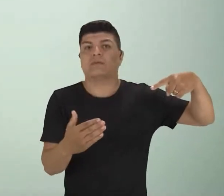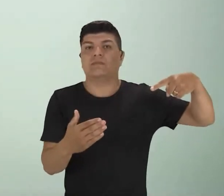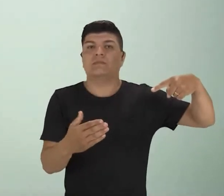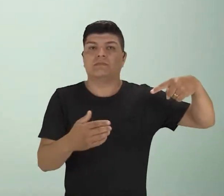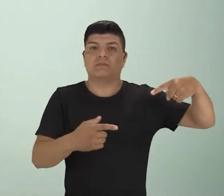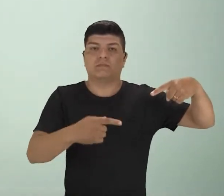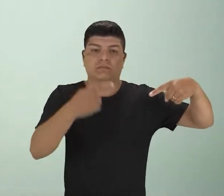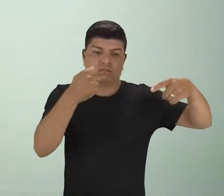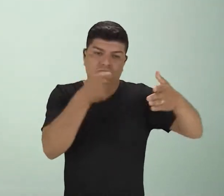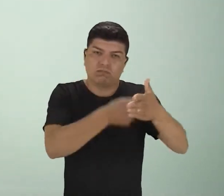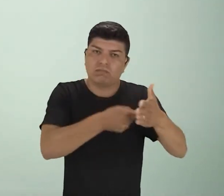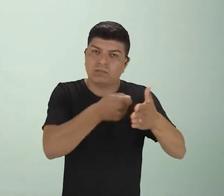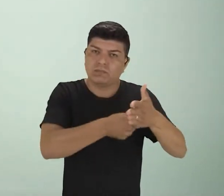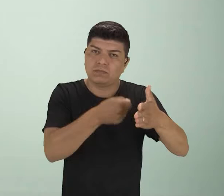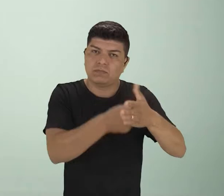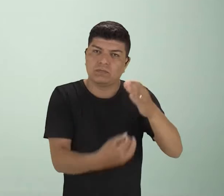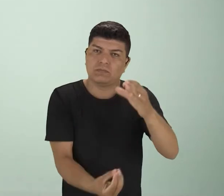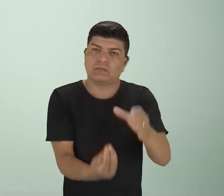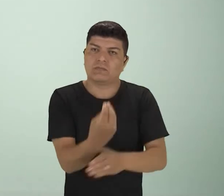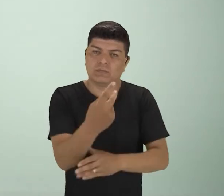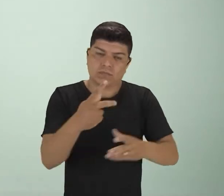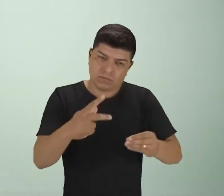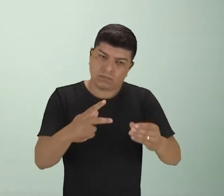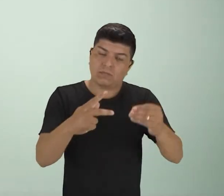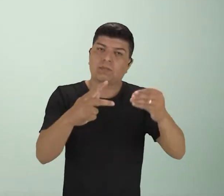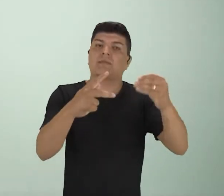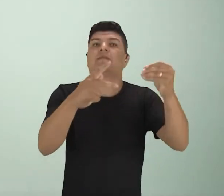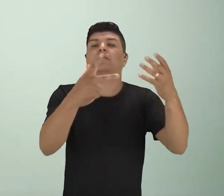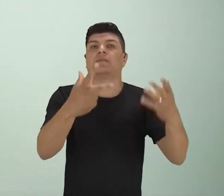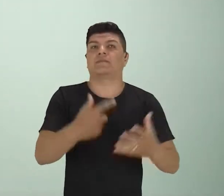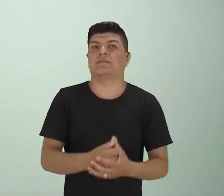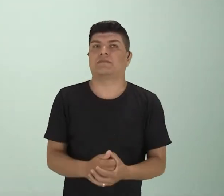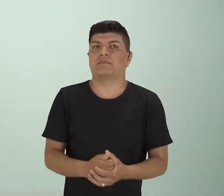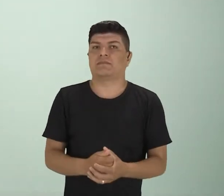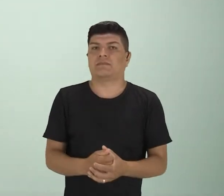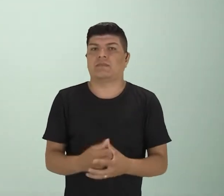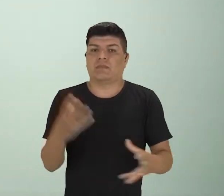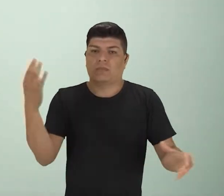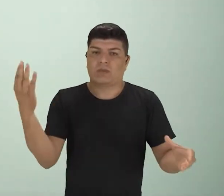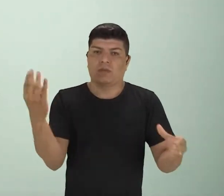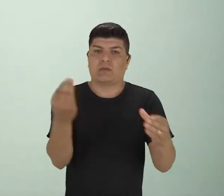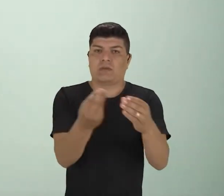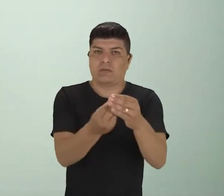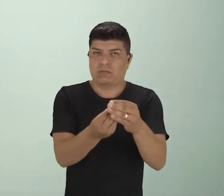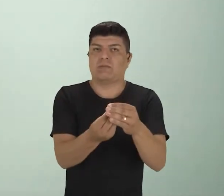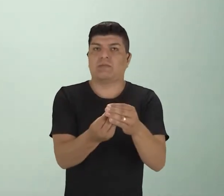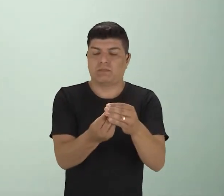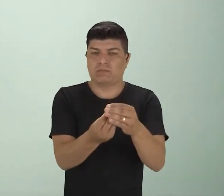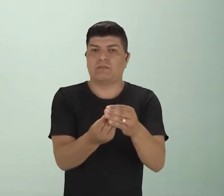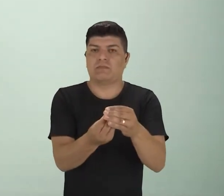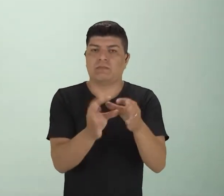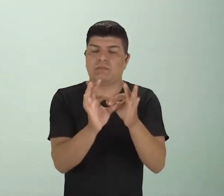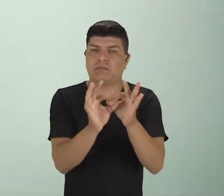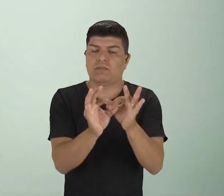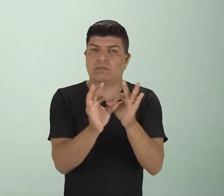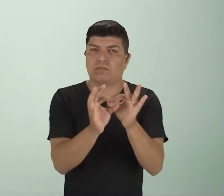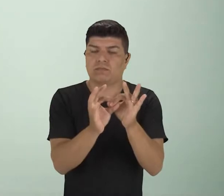exigir aminoácidos para a formação da proteína, certo? Ele vai começar a acoplar, ele vai começar a